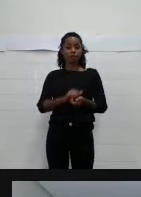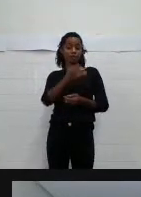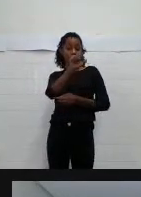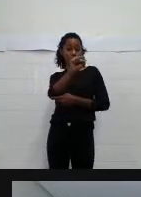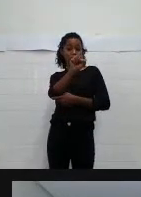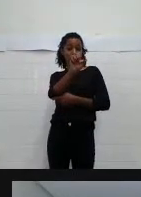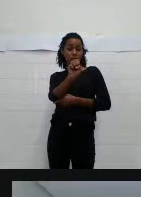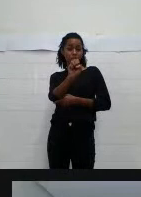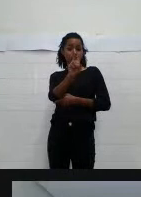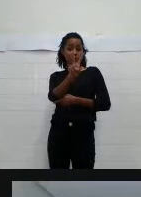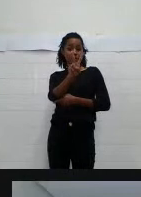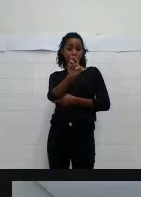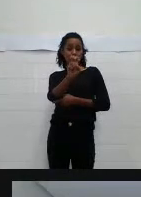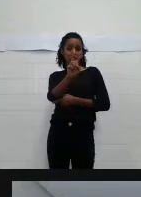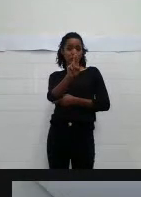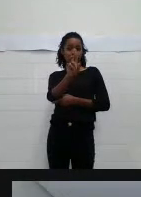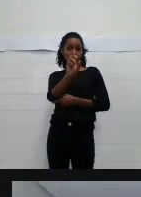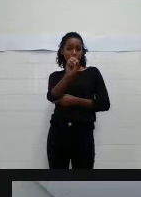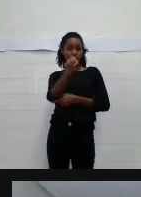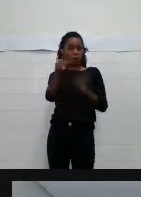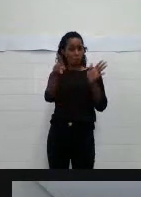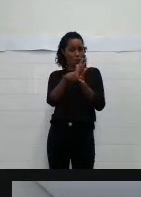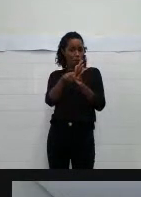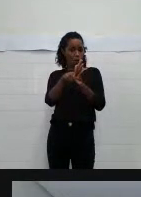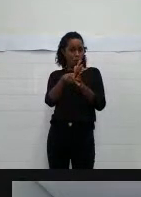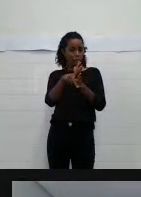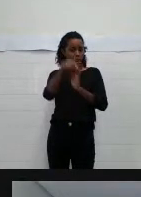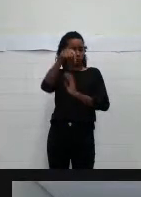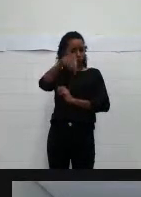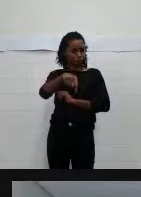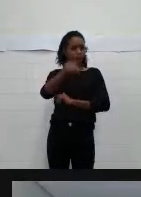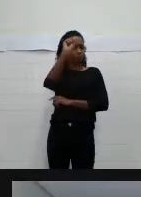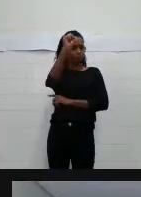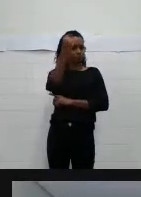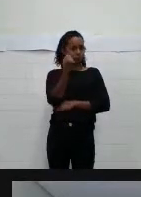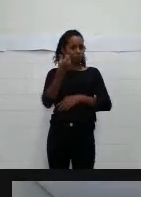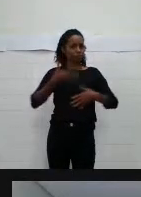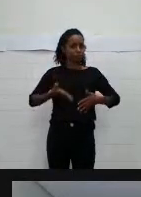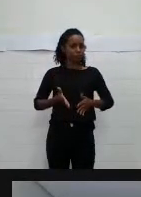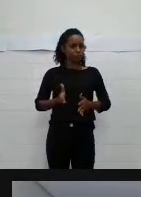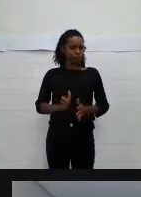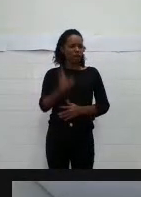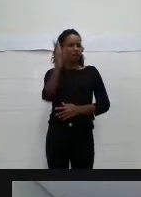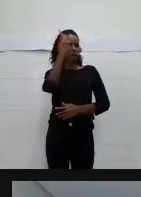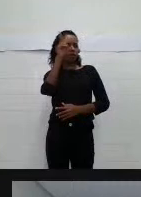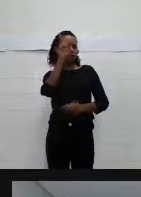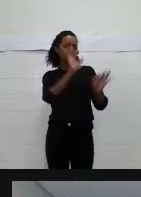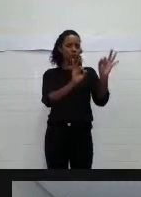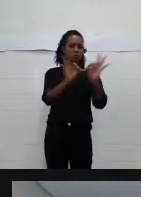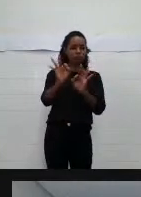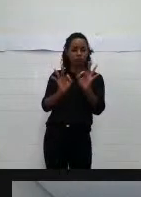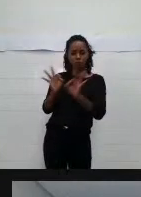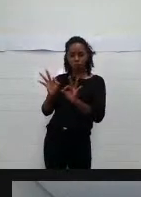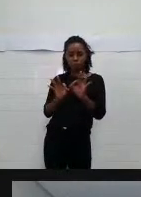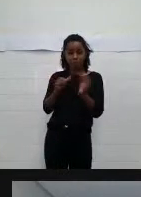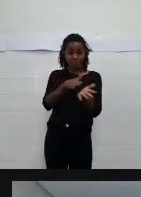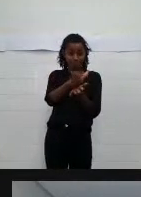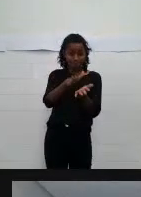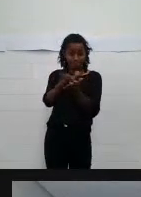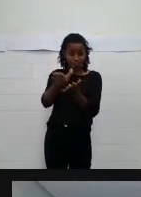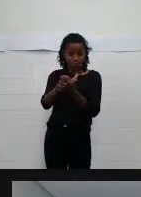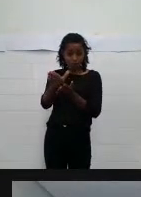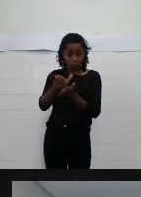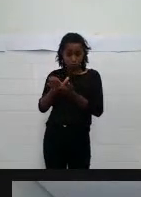um escritor aqui de Sergipe. E eu me lembro muito bem que na organização dessa coletânea foi